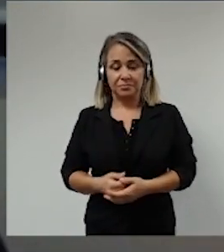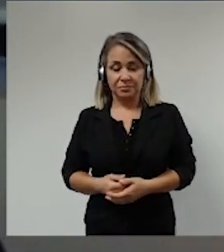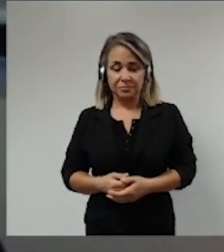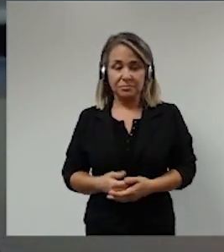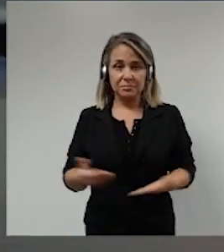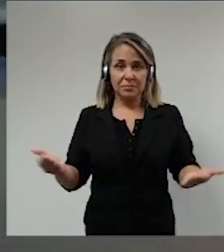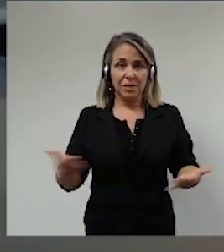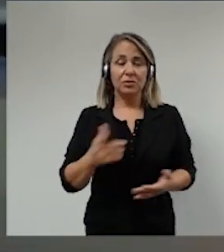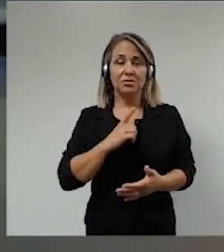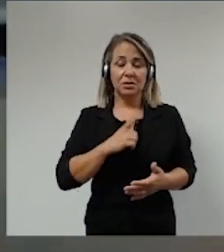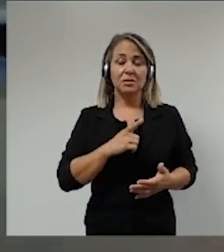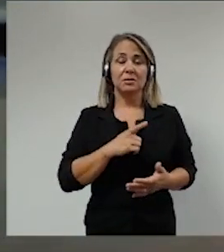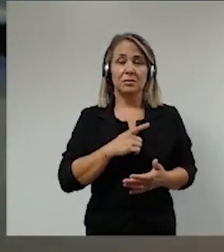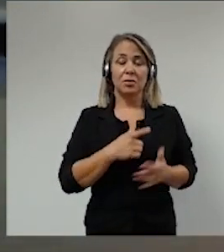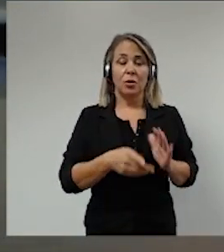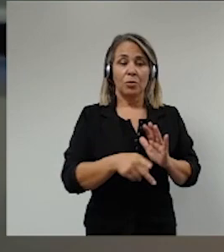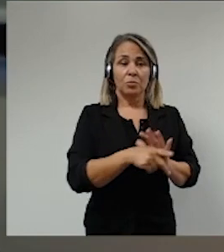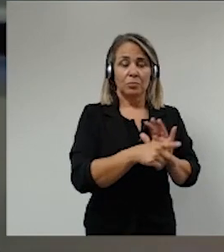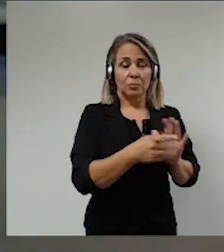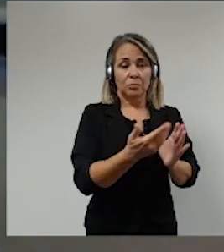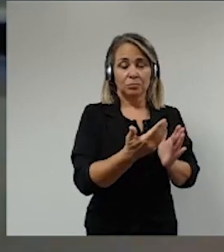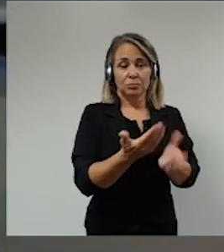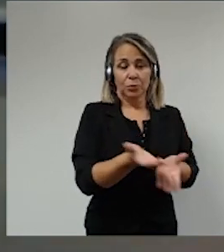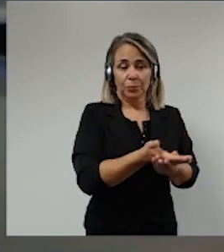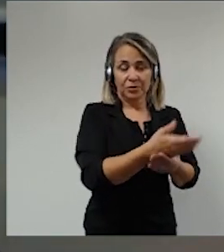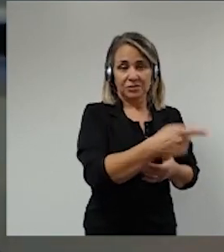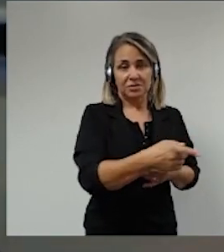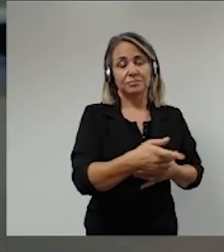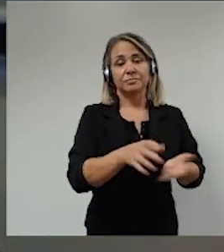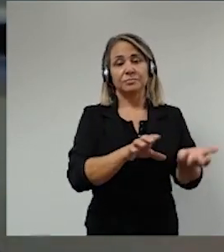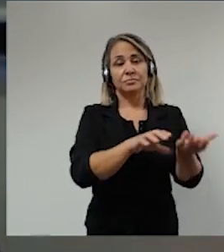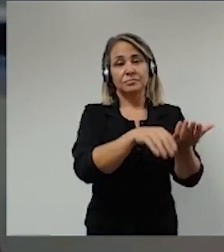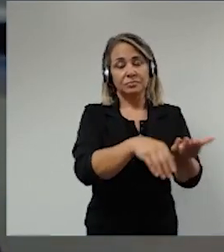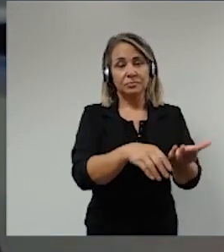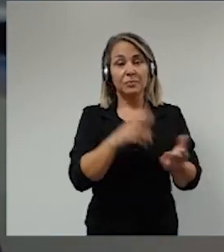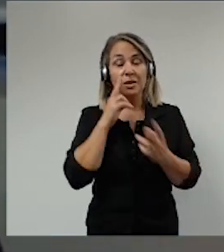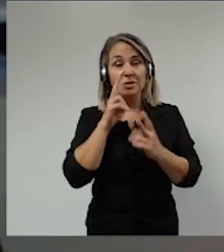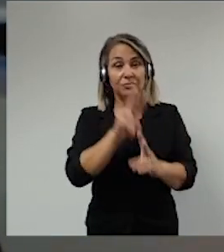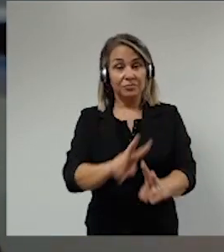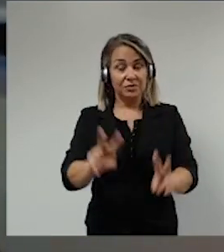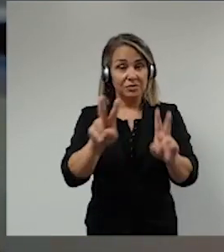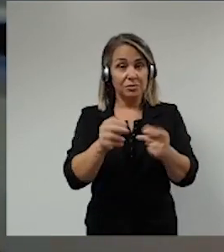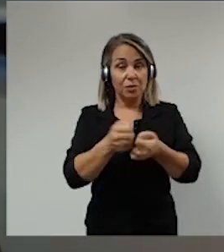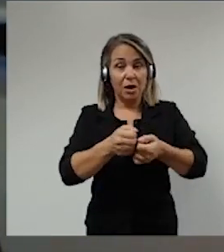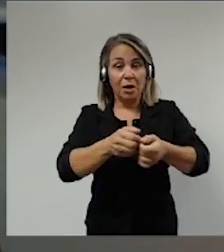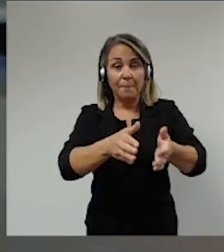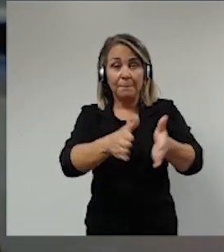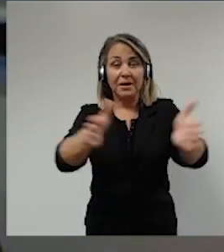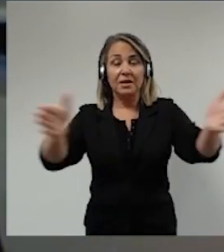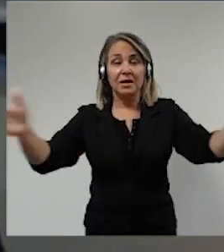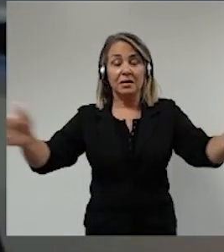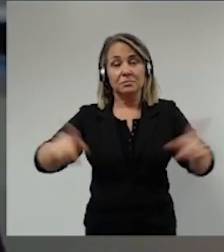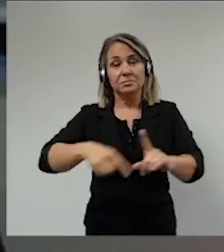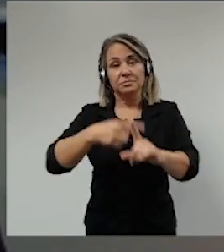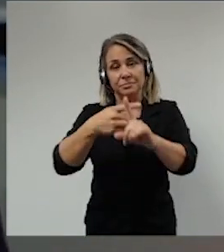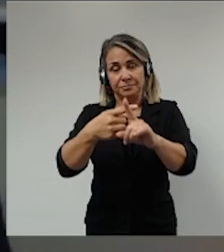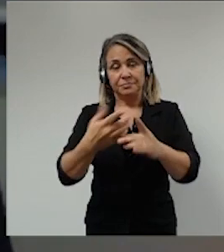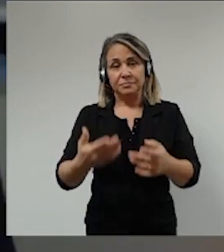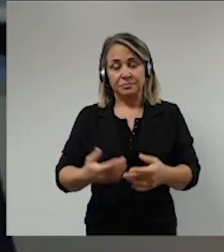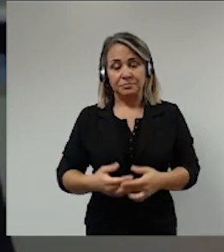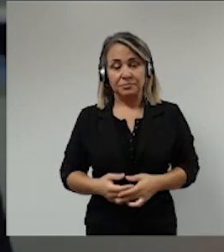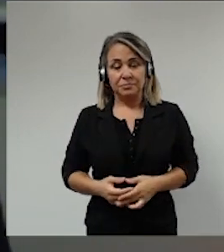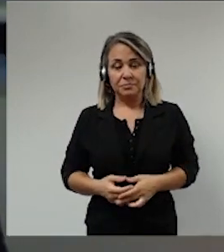Congresso Nacional atualmente, no sentido de que visam ampliar desmesuradamente